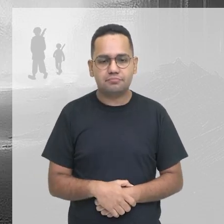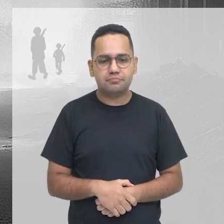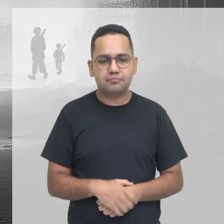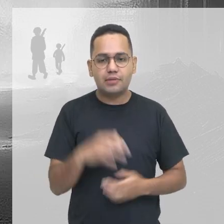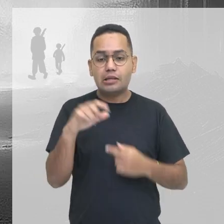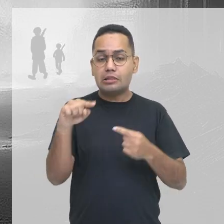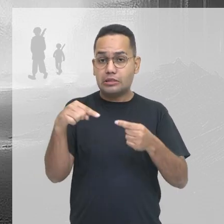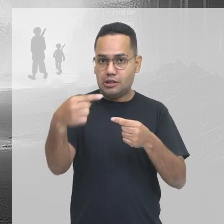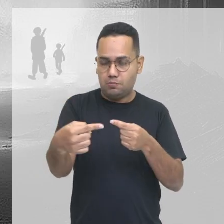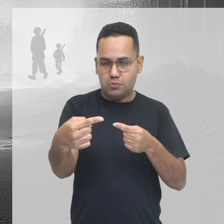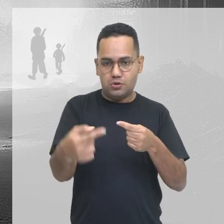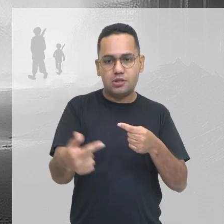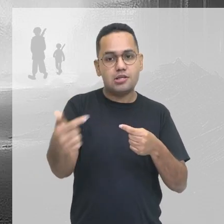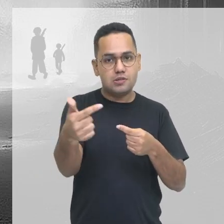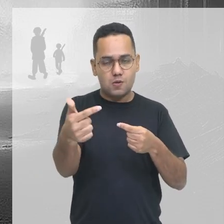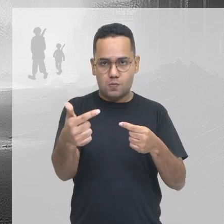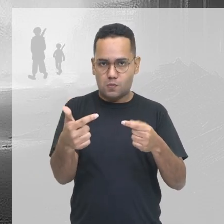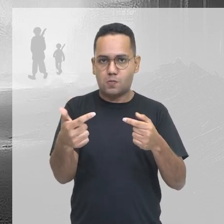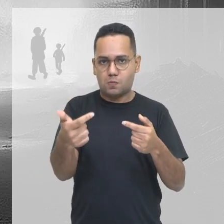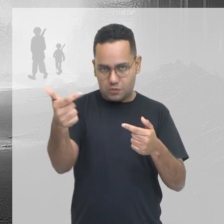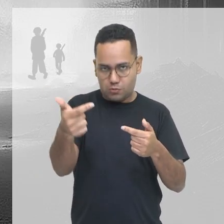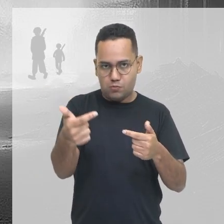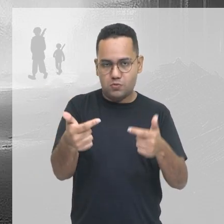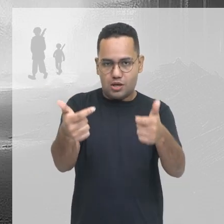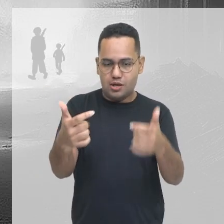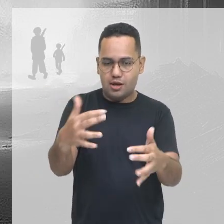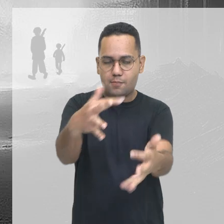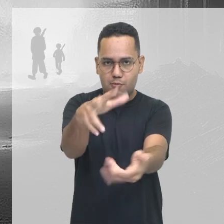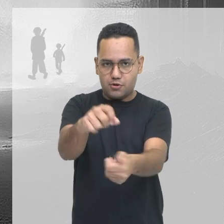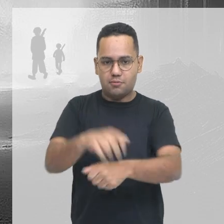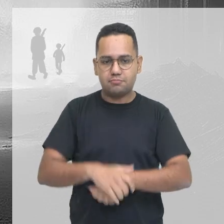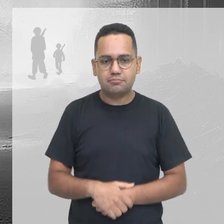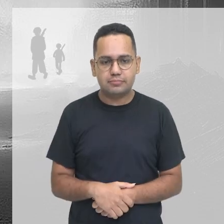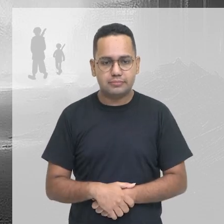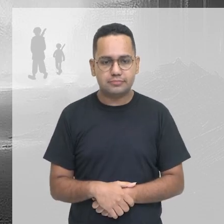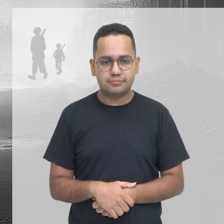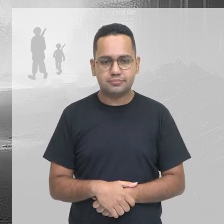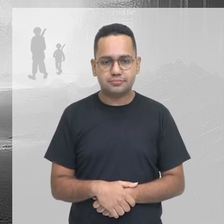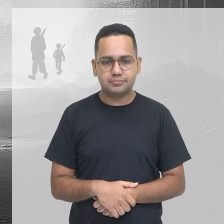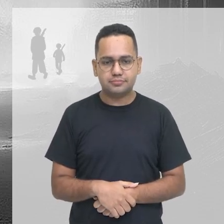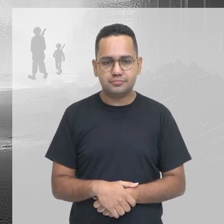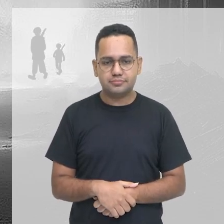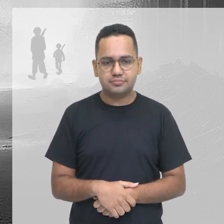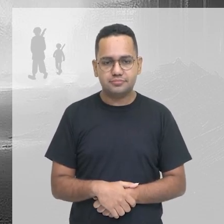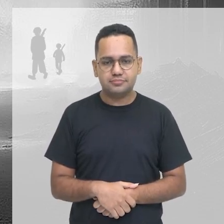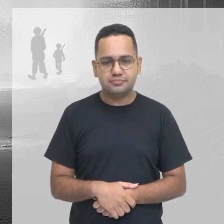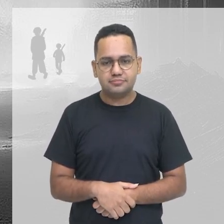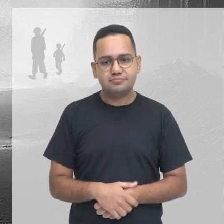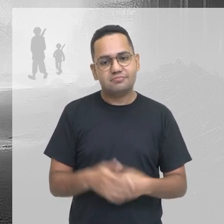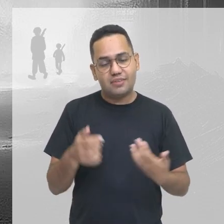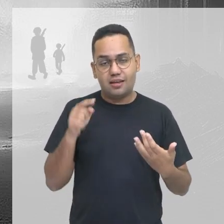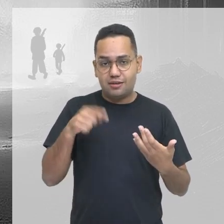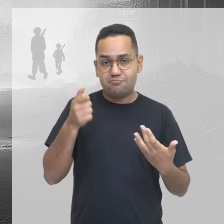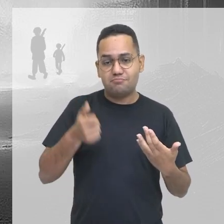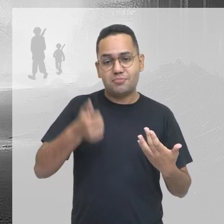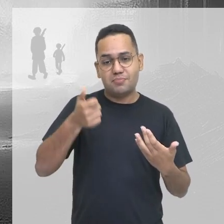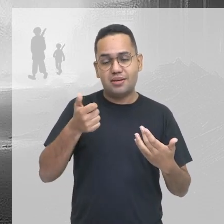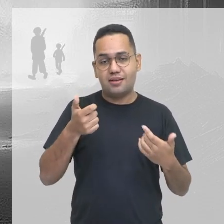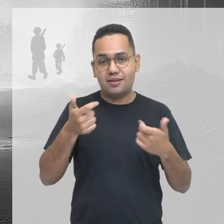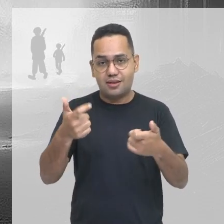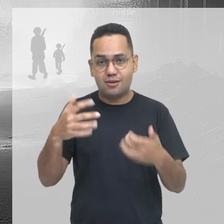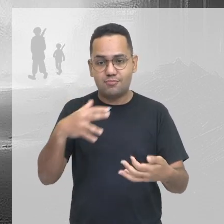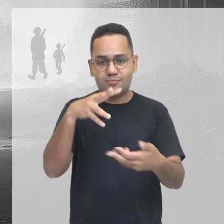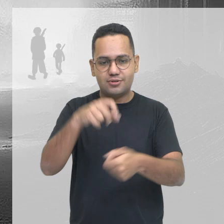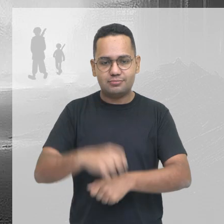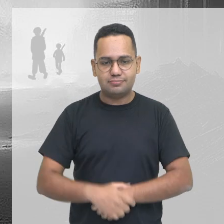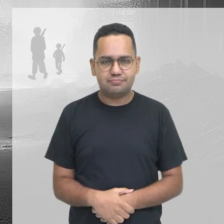Guerra Mundial, que viram que, obviamente, essa foi a Primeira Guerra Mundial, deram, então, esse nome, Primeira Guerra Mundial. Mas,